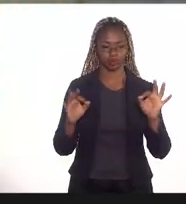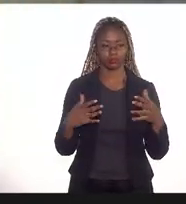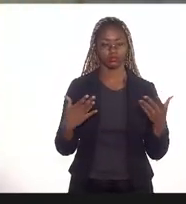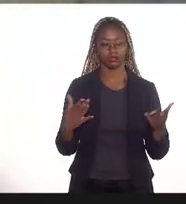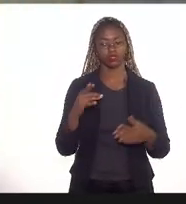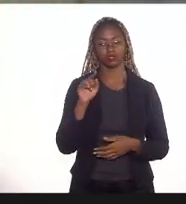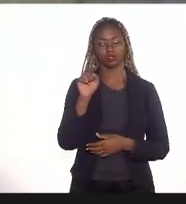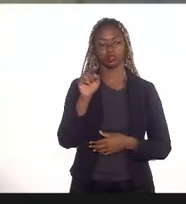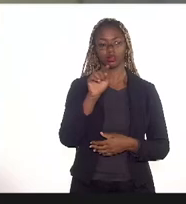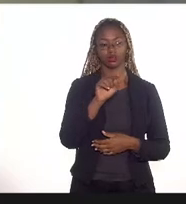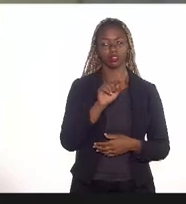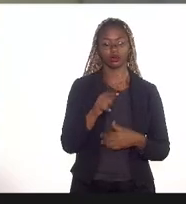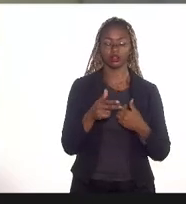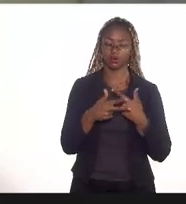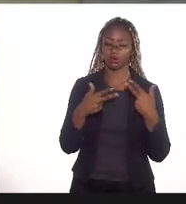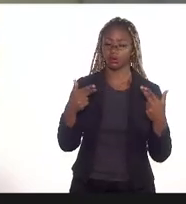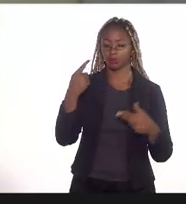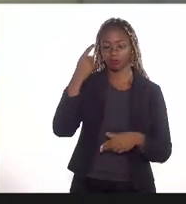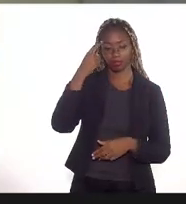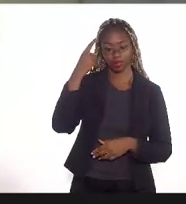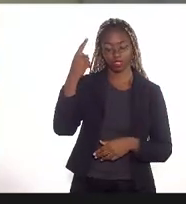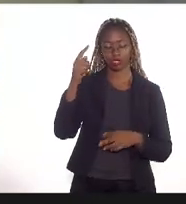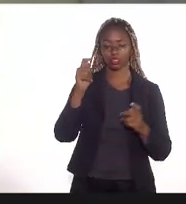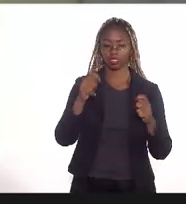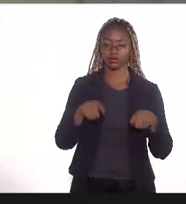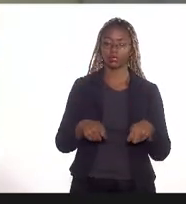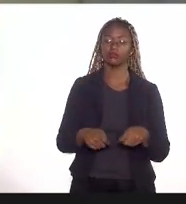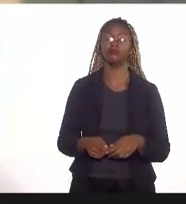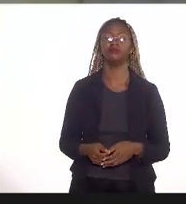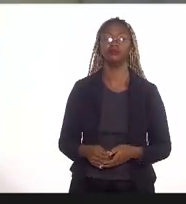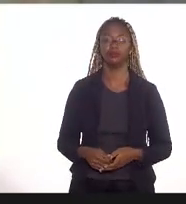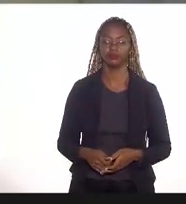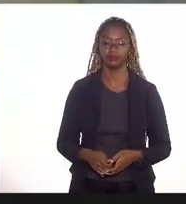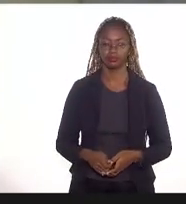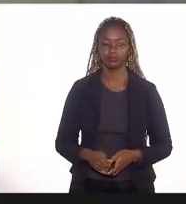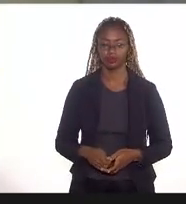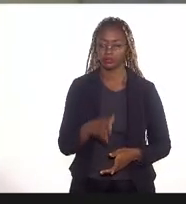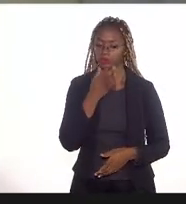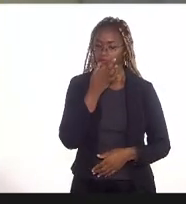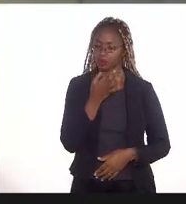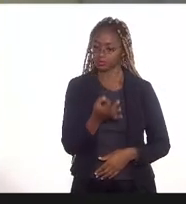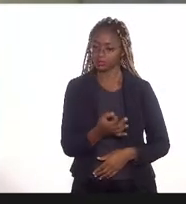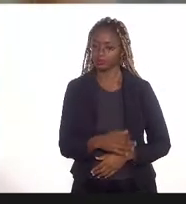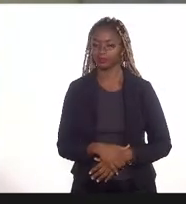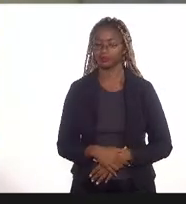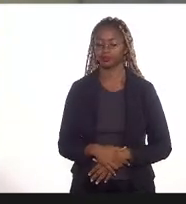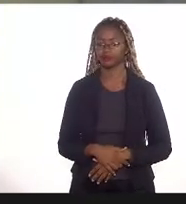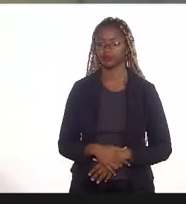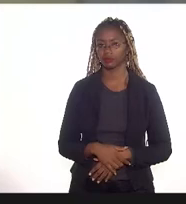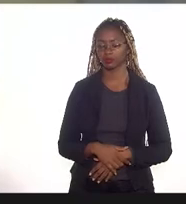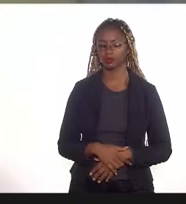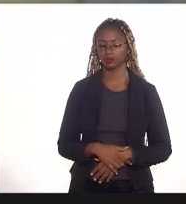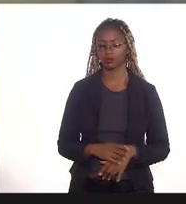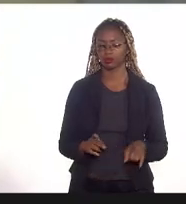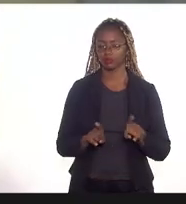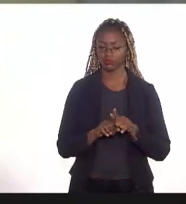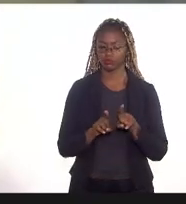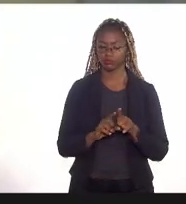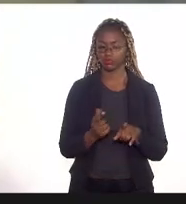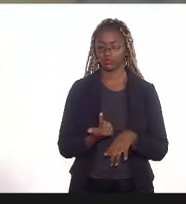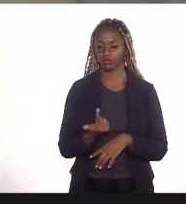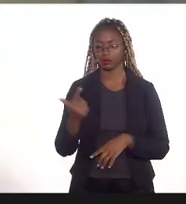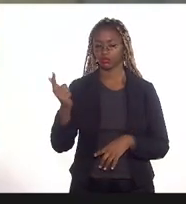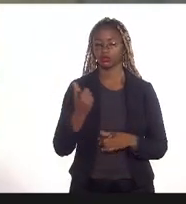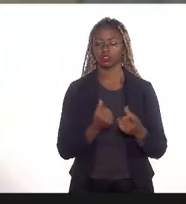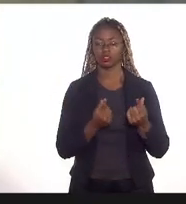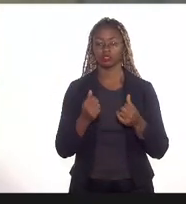aspecto para se pensar. Meu doutor, como sugestão. E outro aspecto é o preço